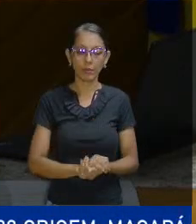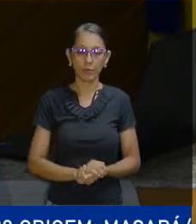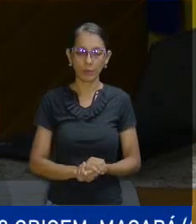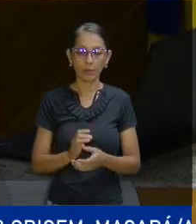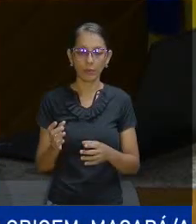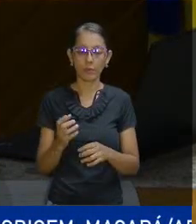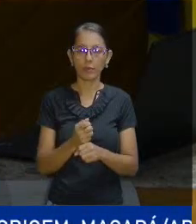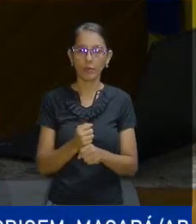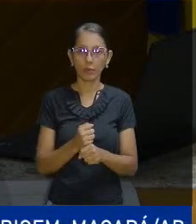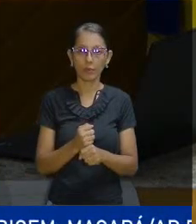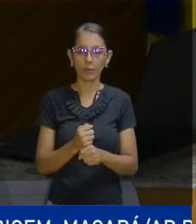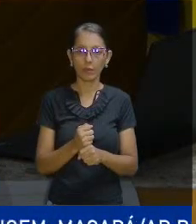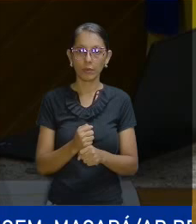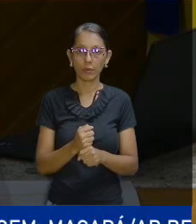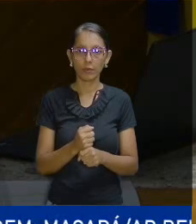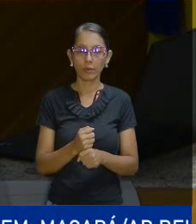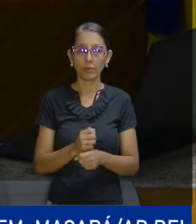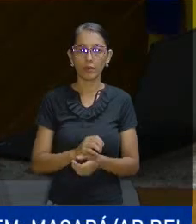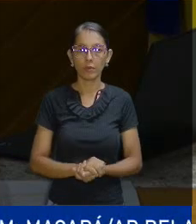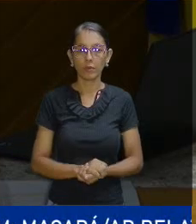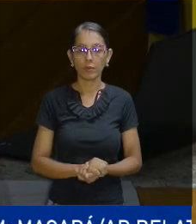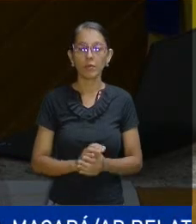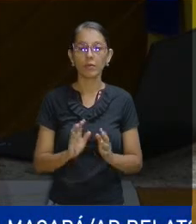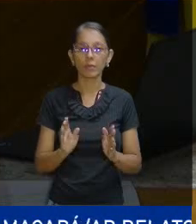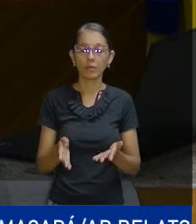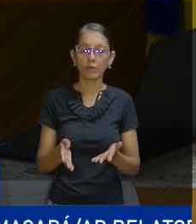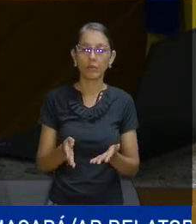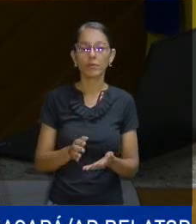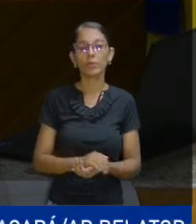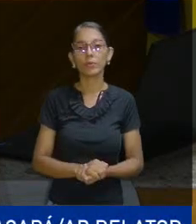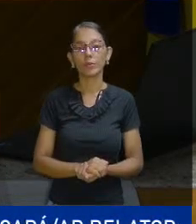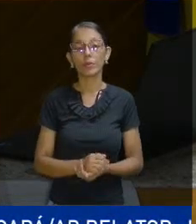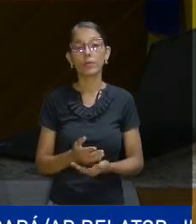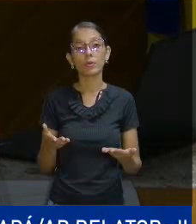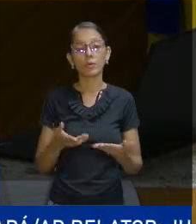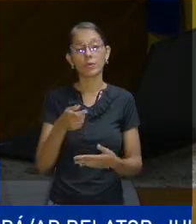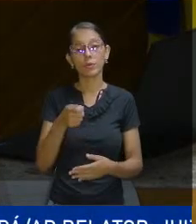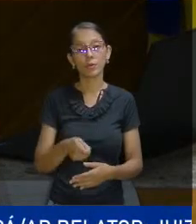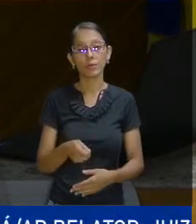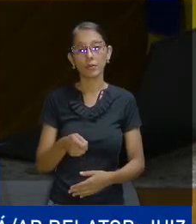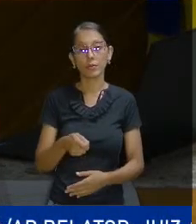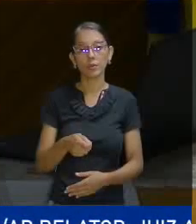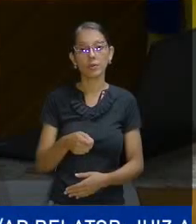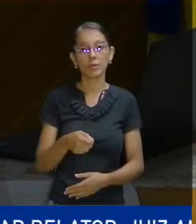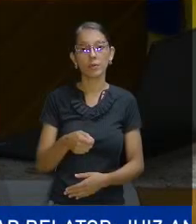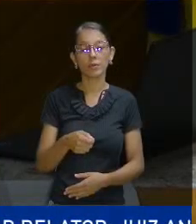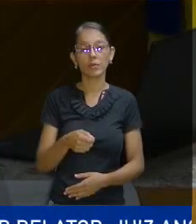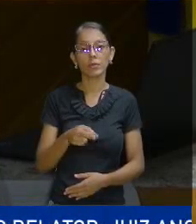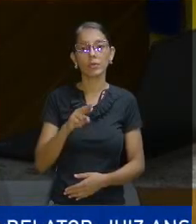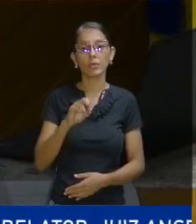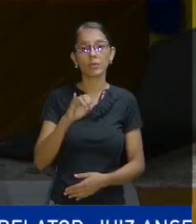da quantia ali fixada, e do juiz Rivaldo Valente, que